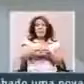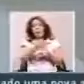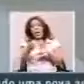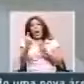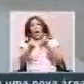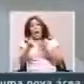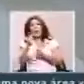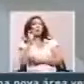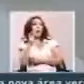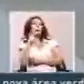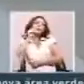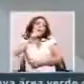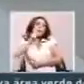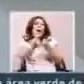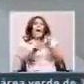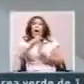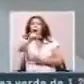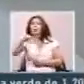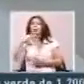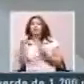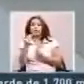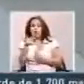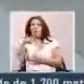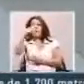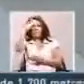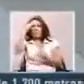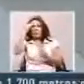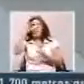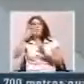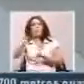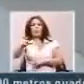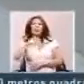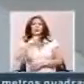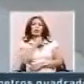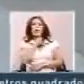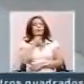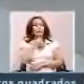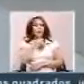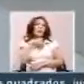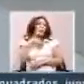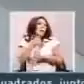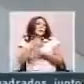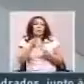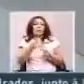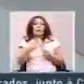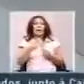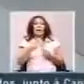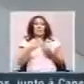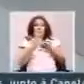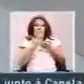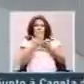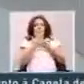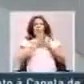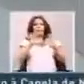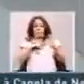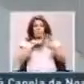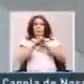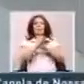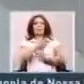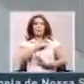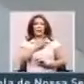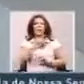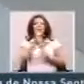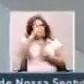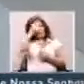para alguns jovens pode ser um momento de muito sofrimento, porque é uma transição difícil. Muitos